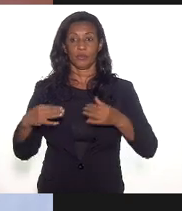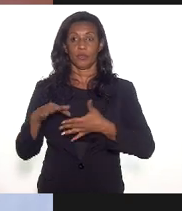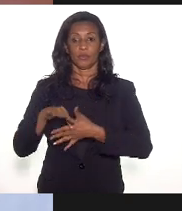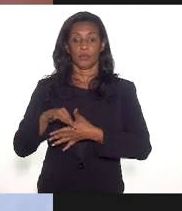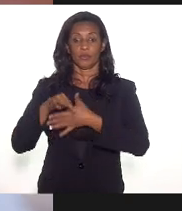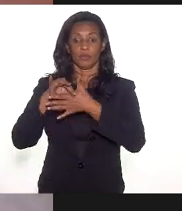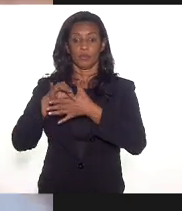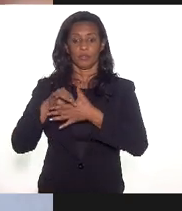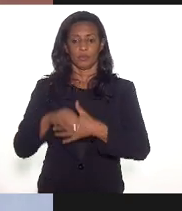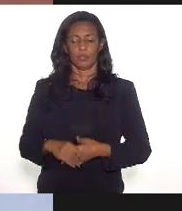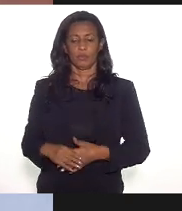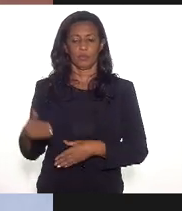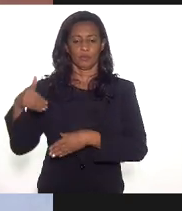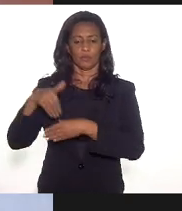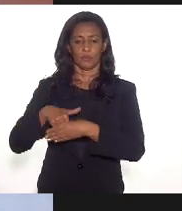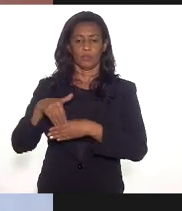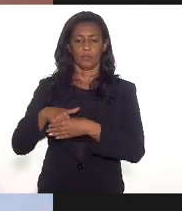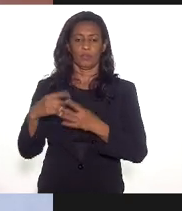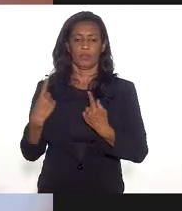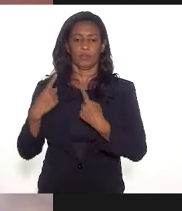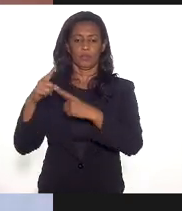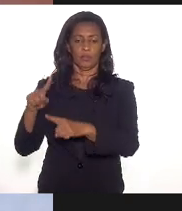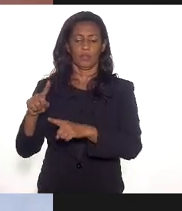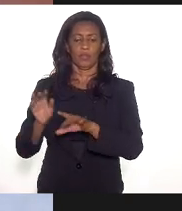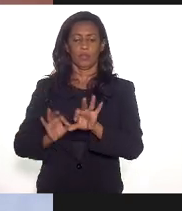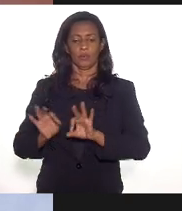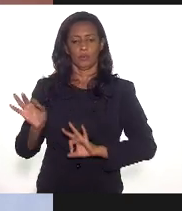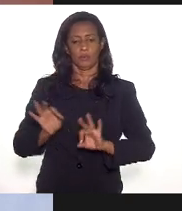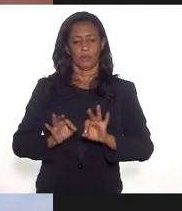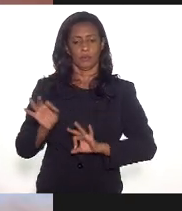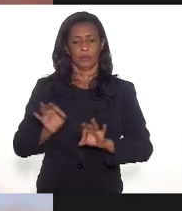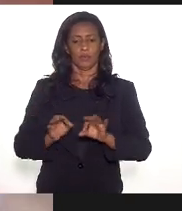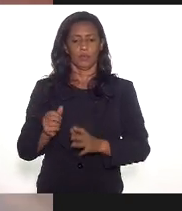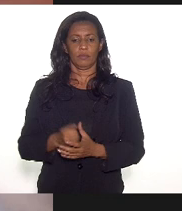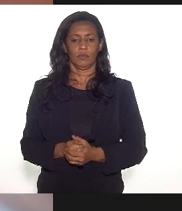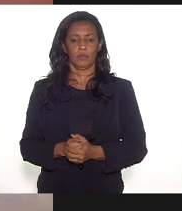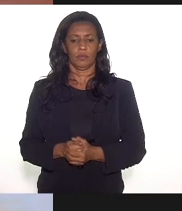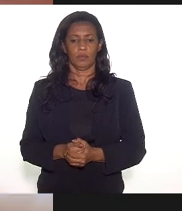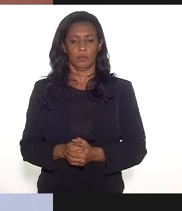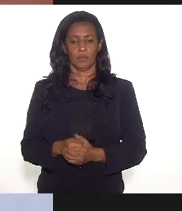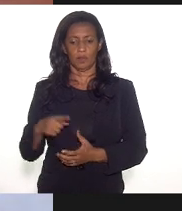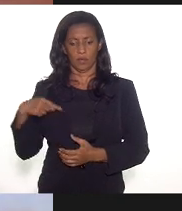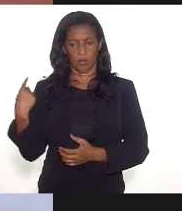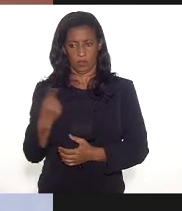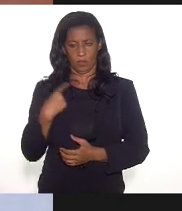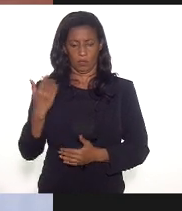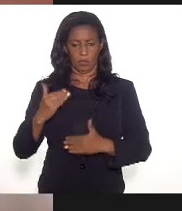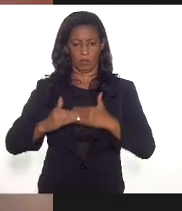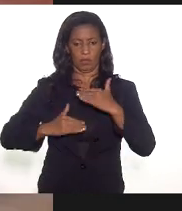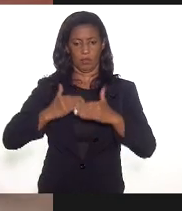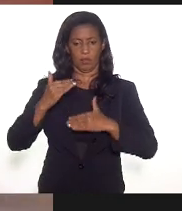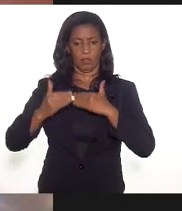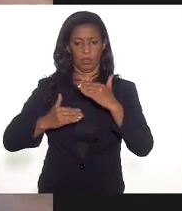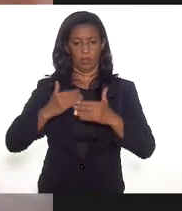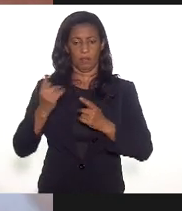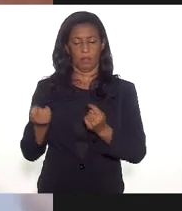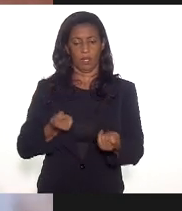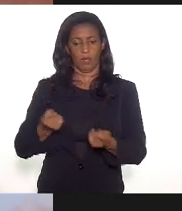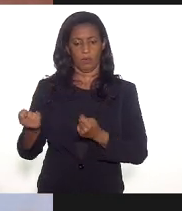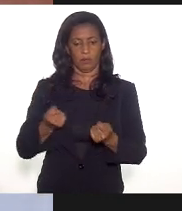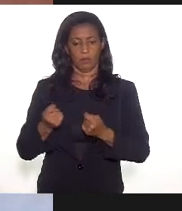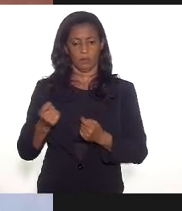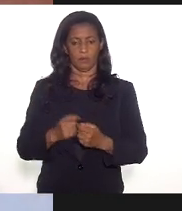representantes votaram contra um projeto que nós estamos desenvolvendo para